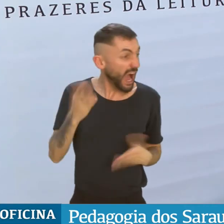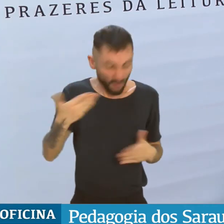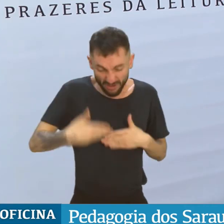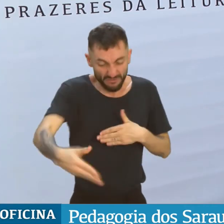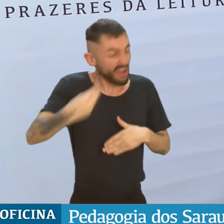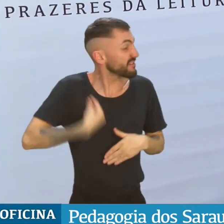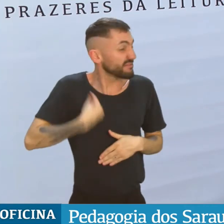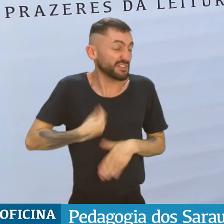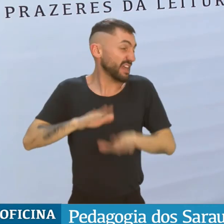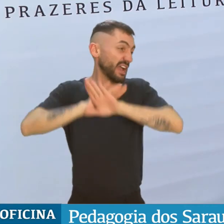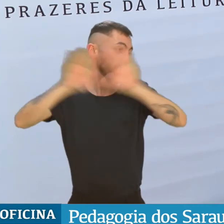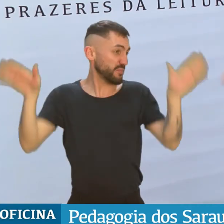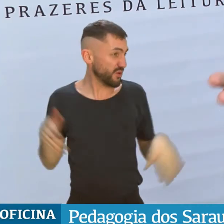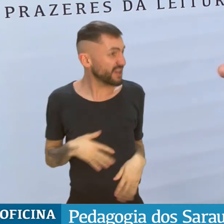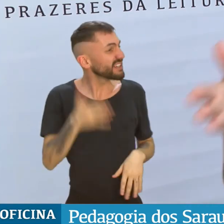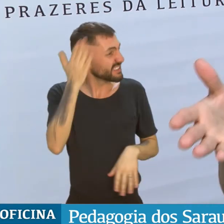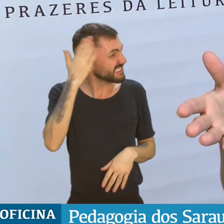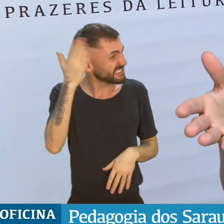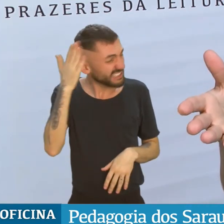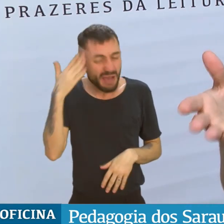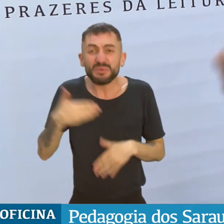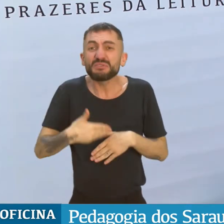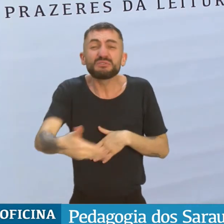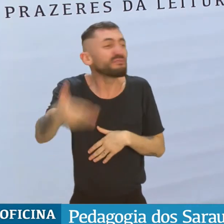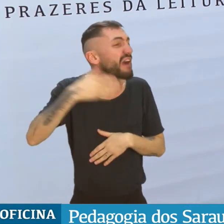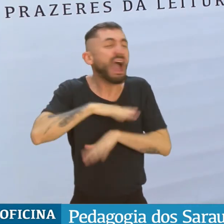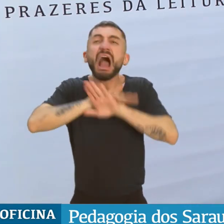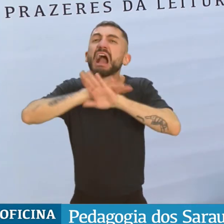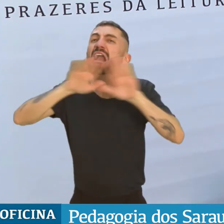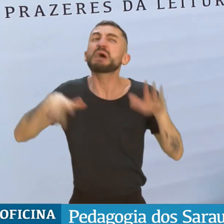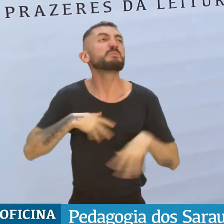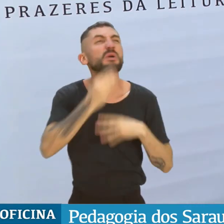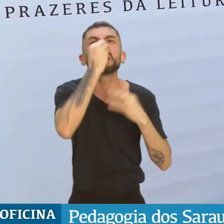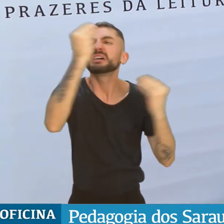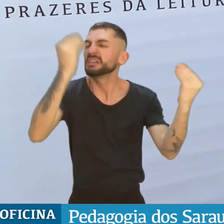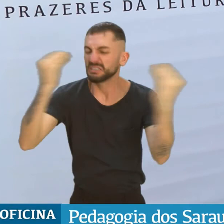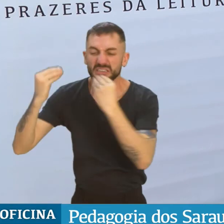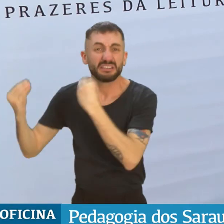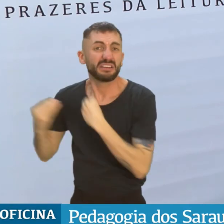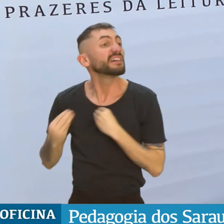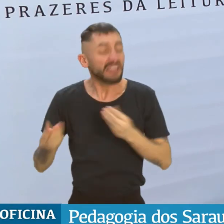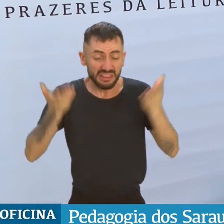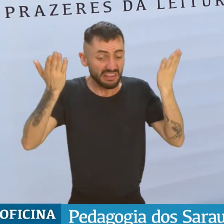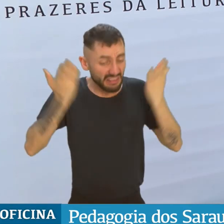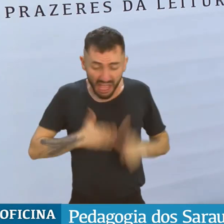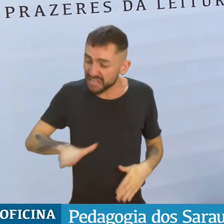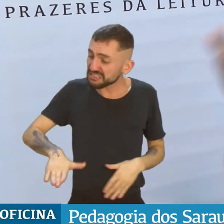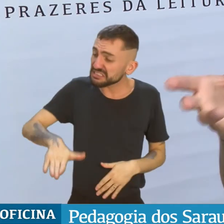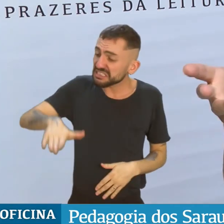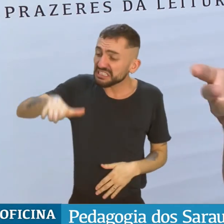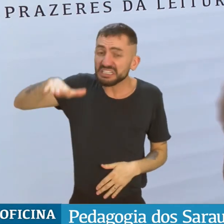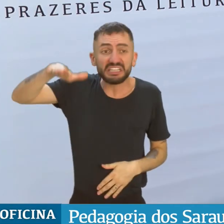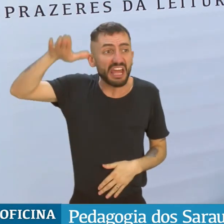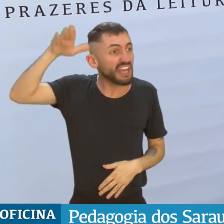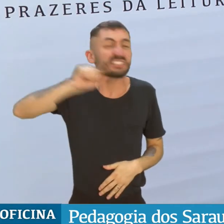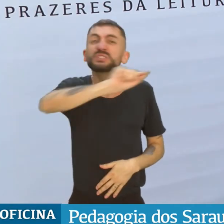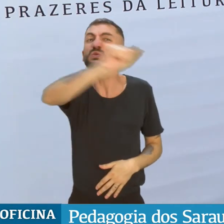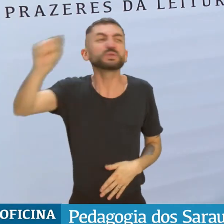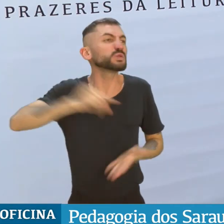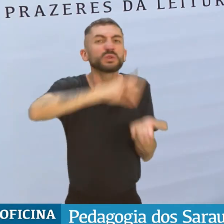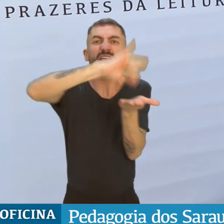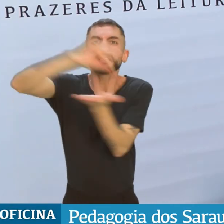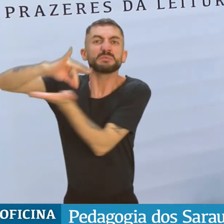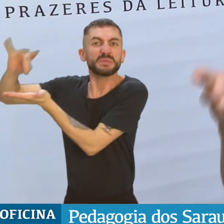inseparável. Acostuma-te à lama que te espera. Um homem que nessa terra miserável nasce, cresce entre feras,